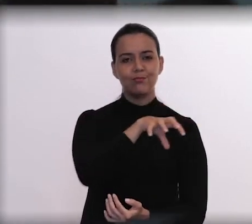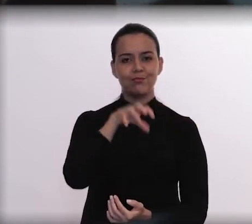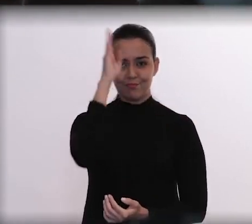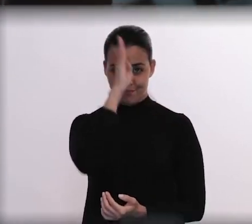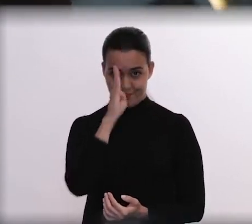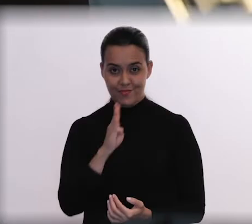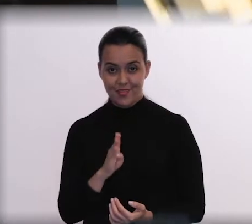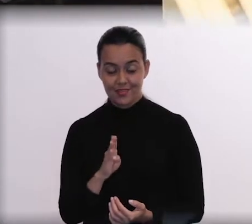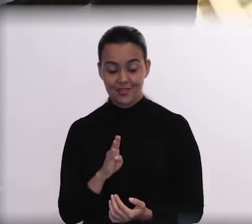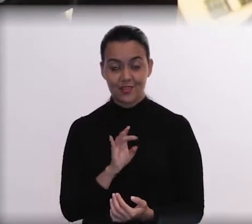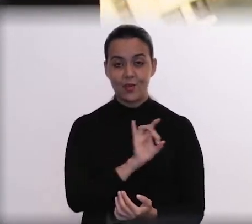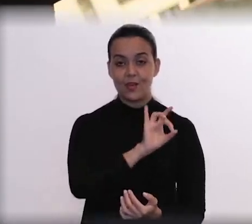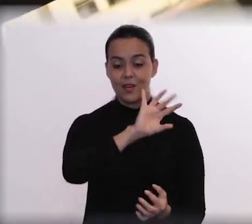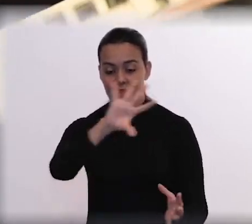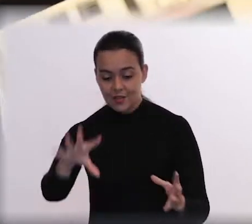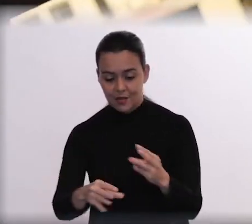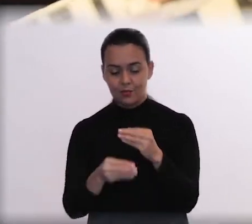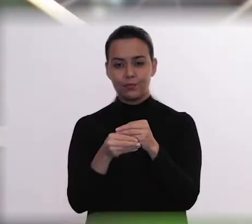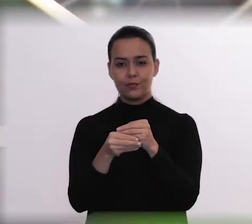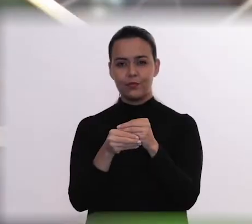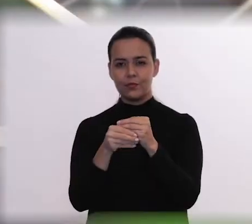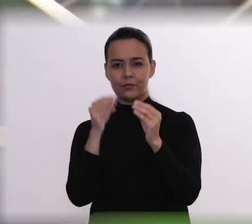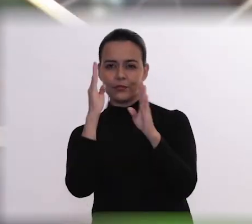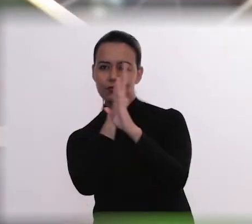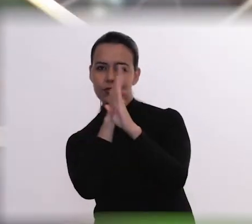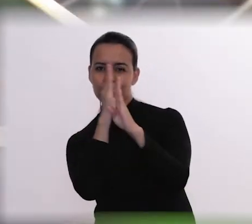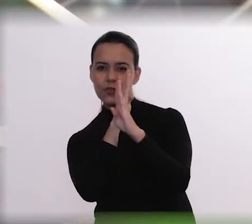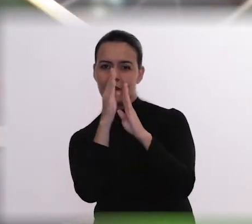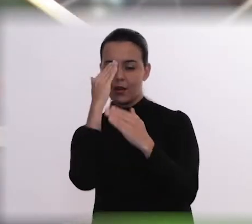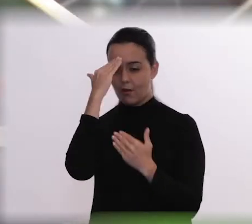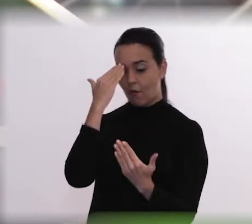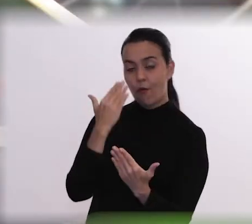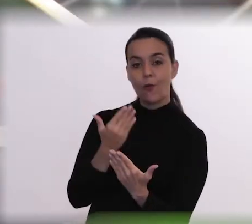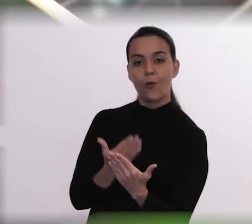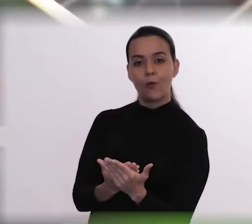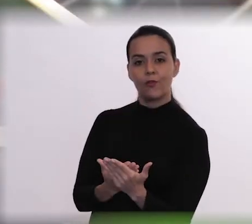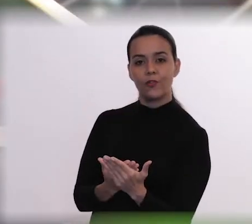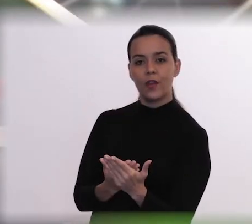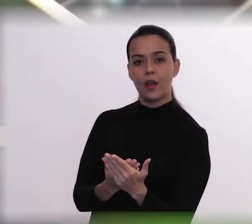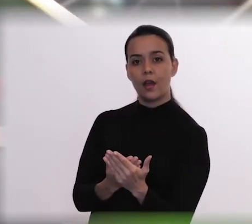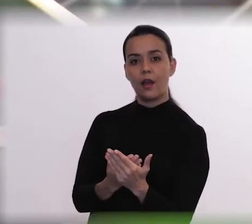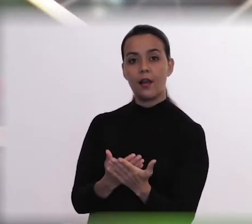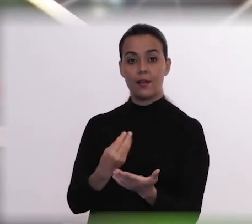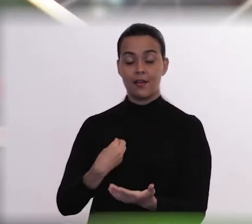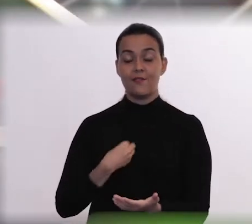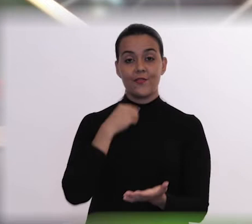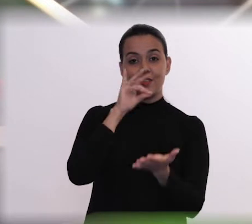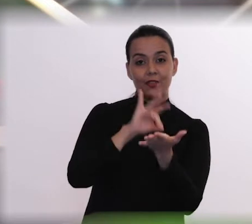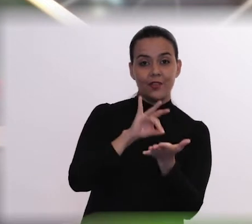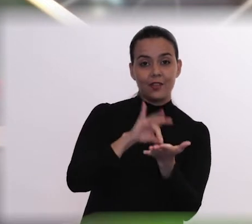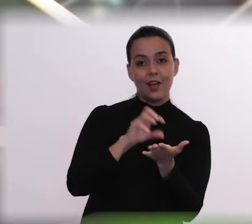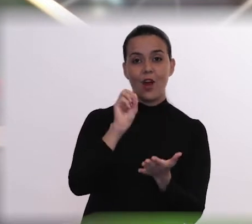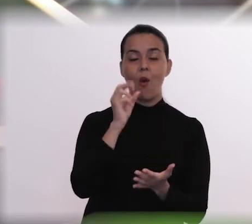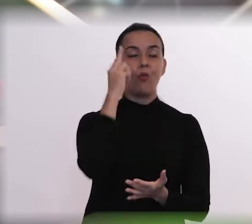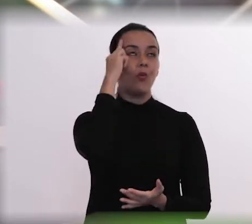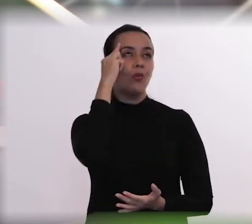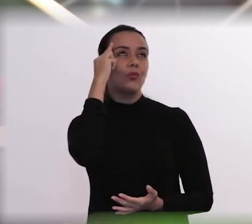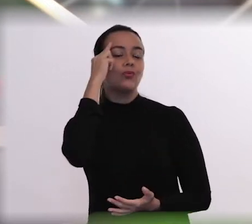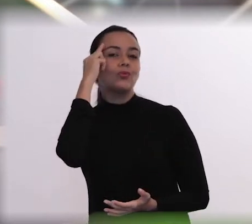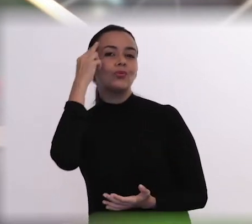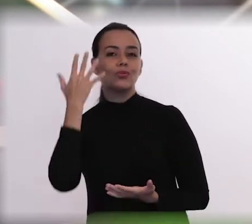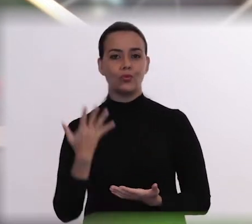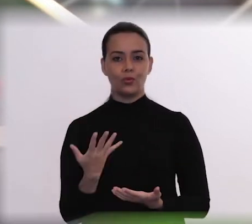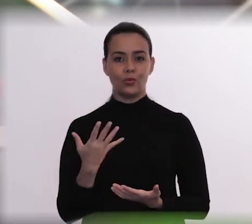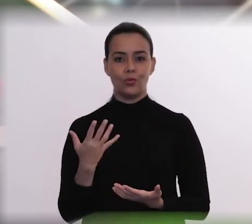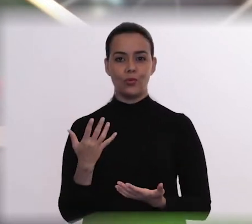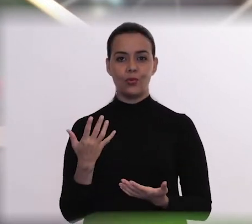né, entre a confiança e a desconfiança, não é, entre a utopia, o projeto e a noção de ruína, não